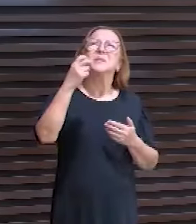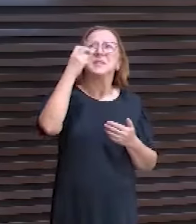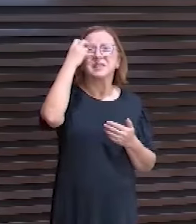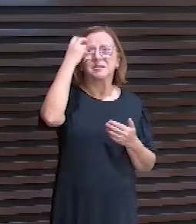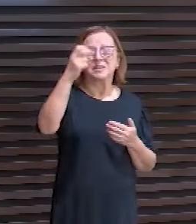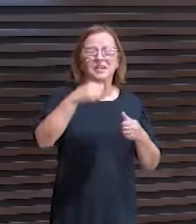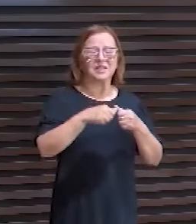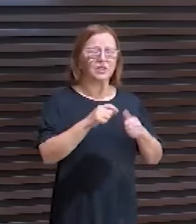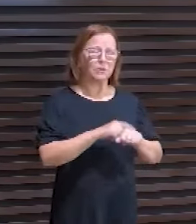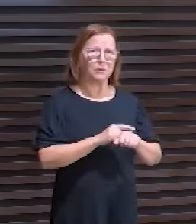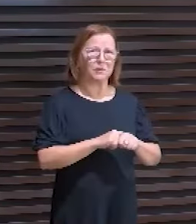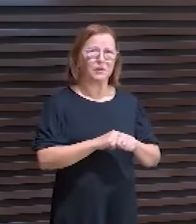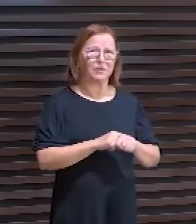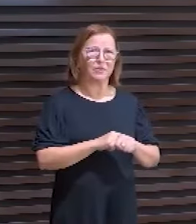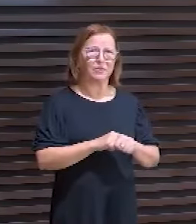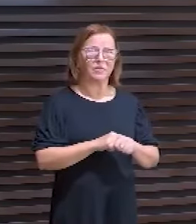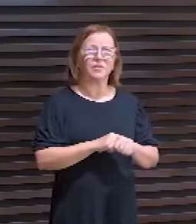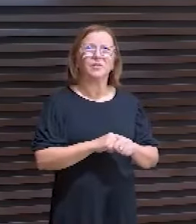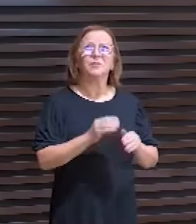teu